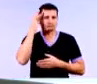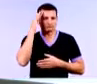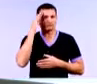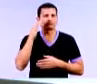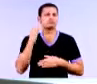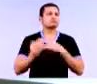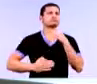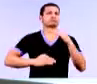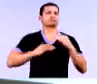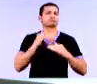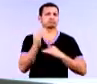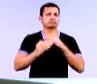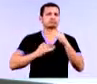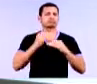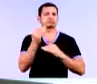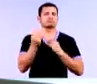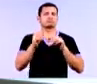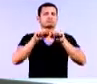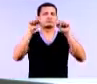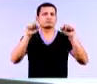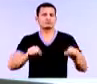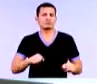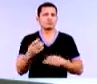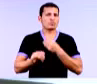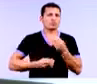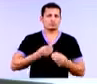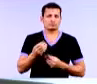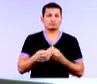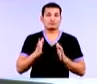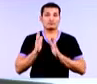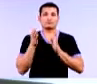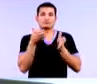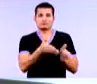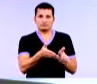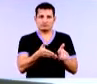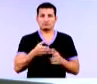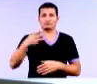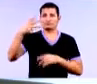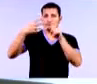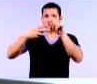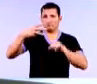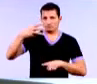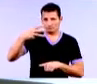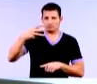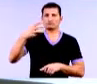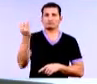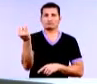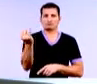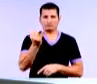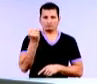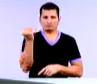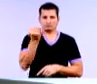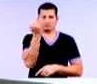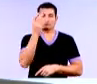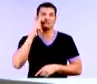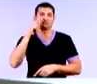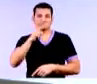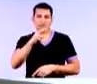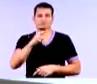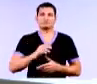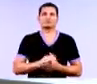o processo de desenvolvimento de um sistema, a gente vai focar em 3 funções essenciais. Vamos dar uma olhada